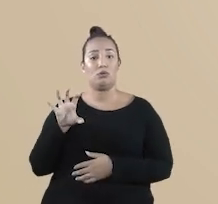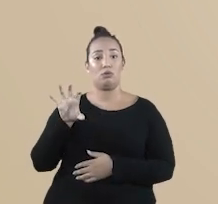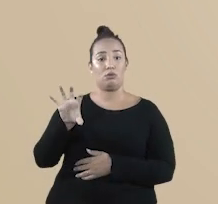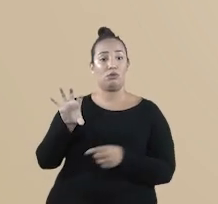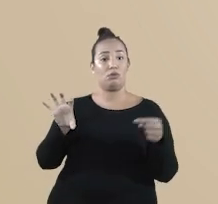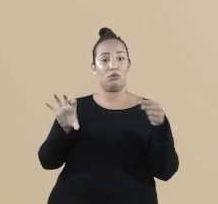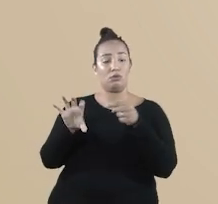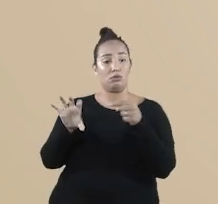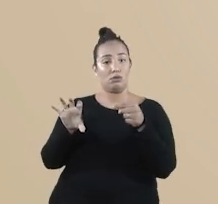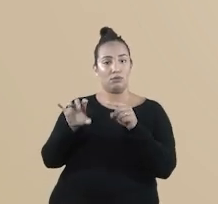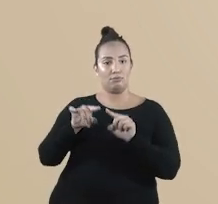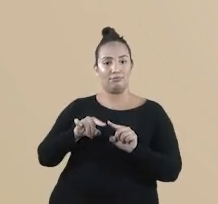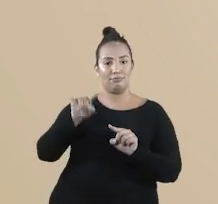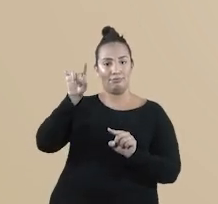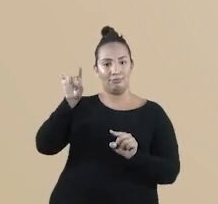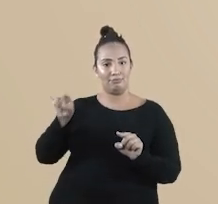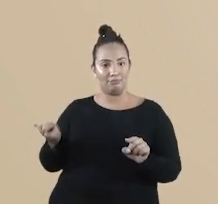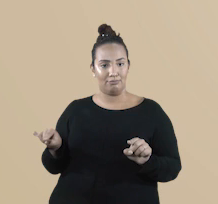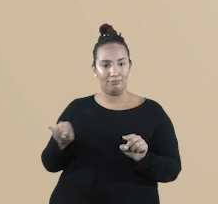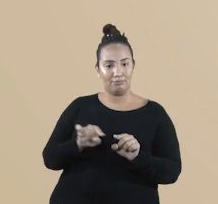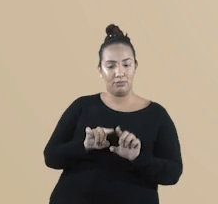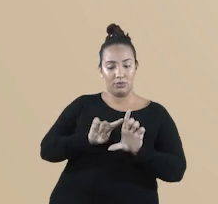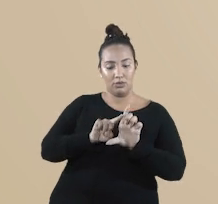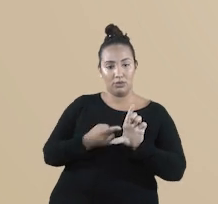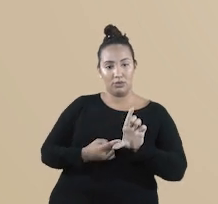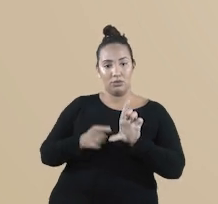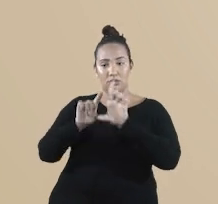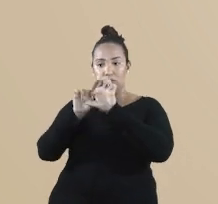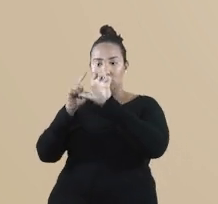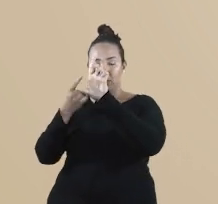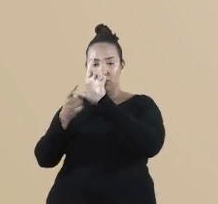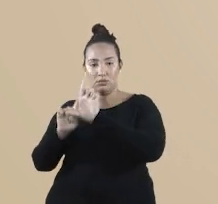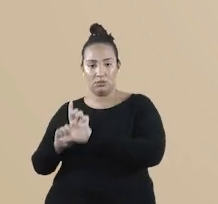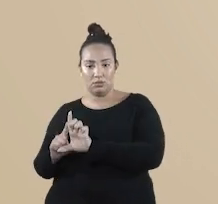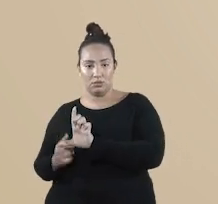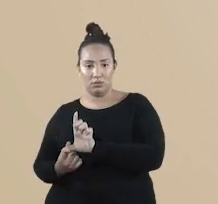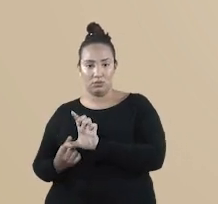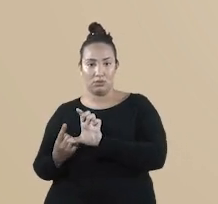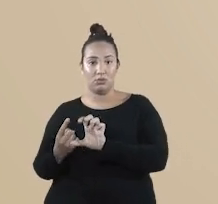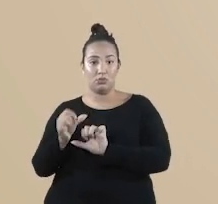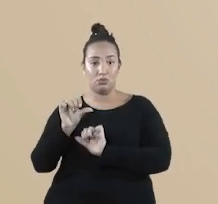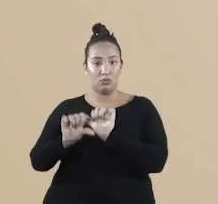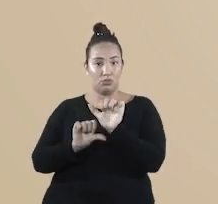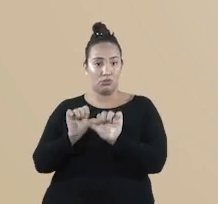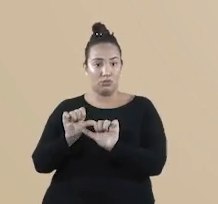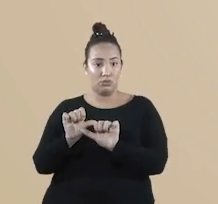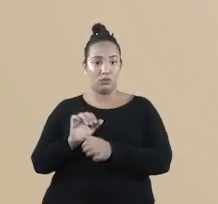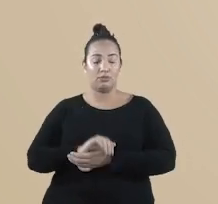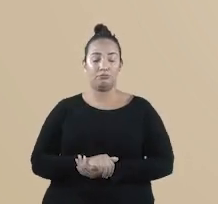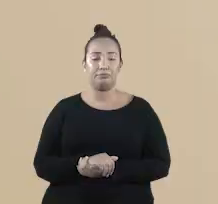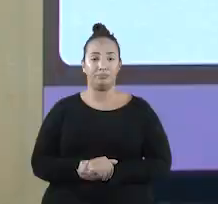da esquerda de modo que os ângulos congruentes fiquem na mesma posição,